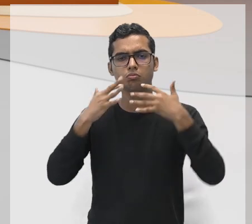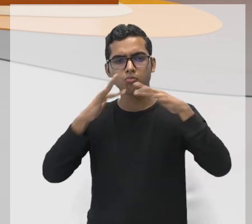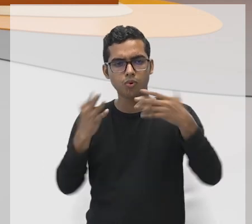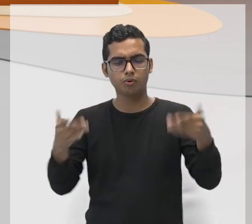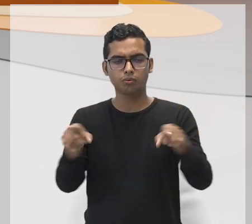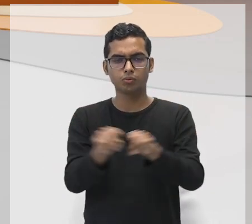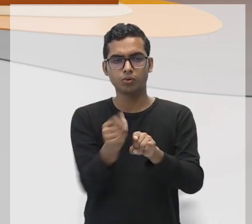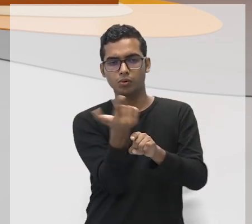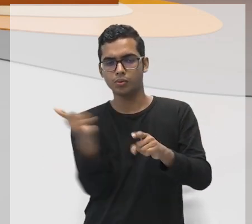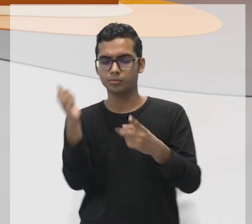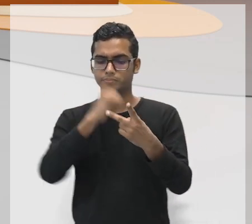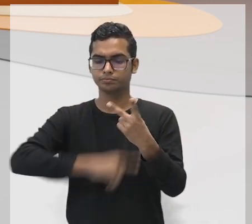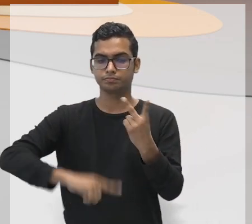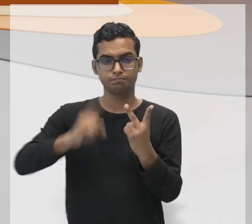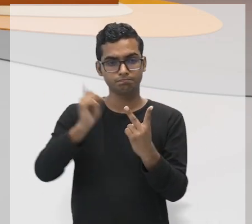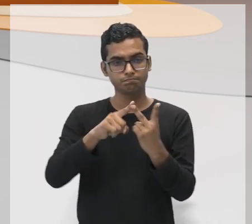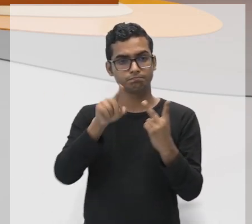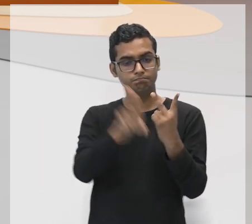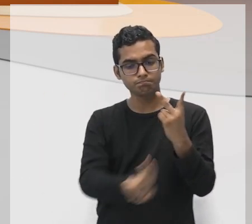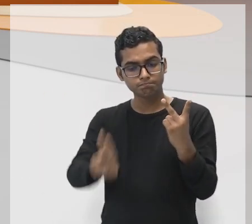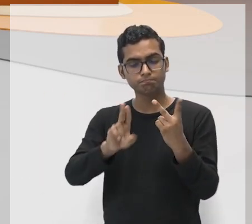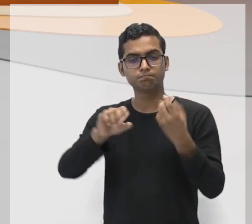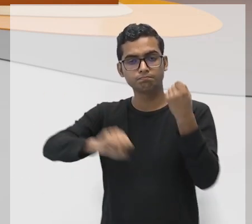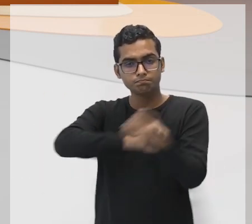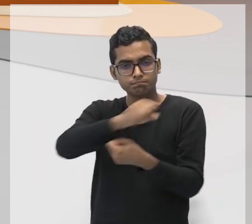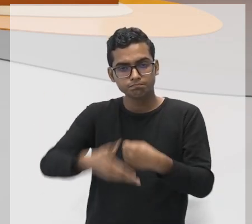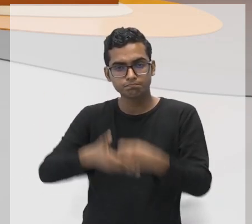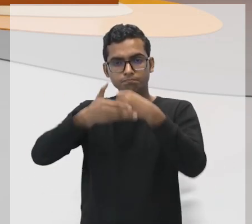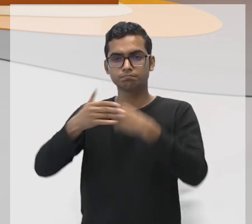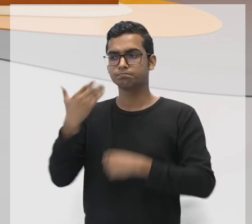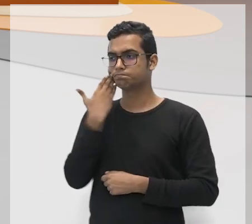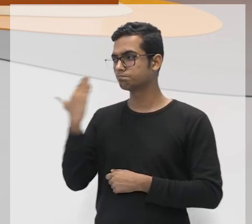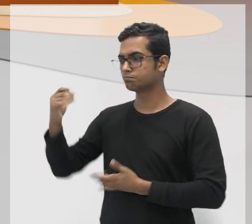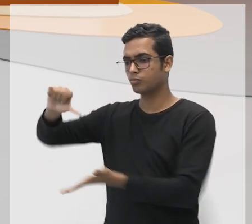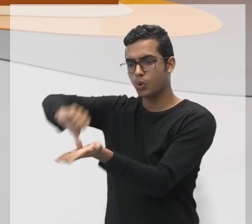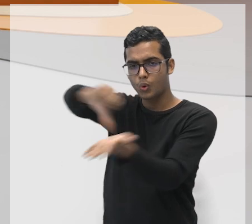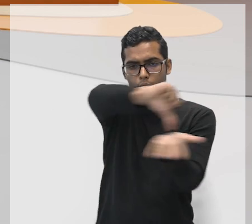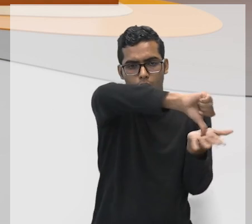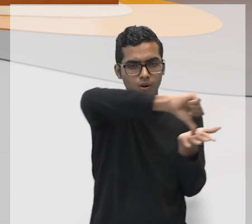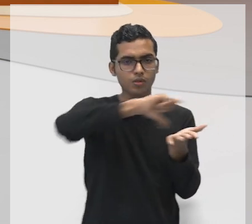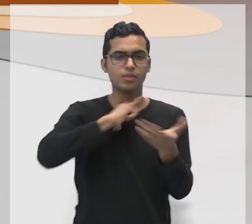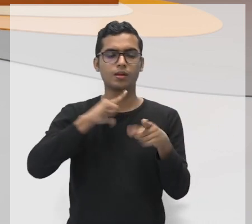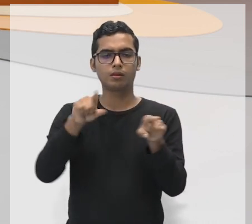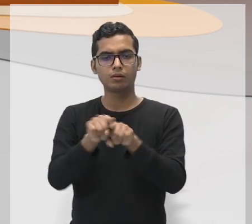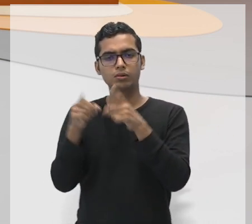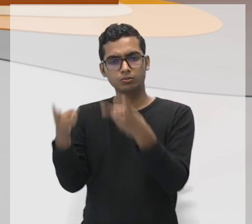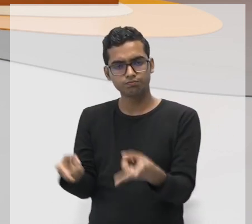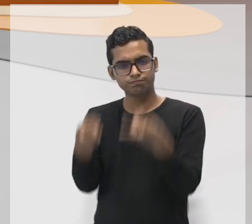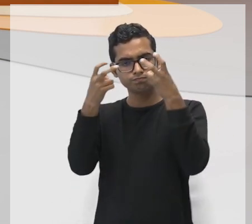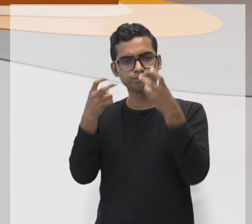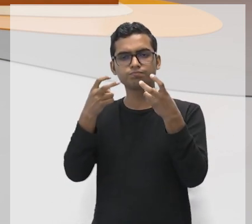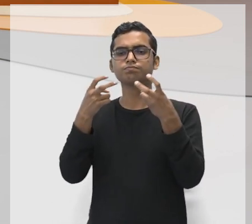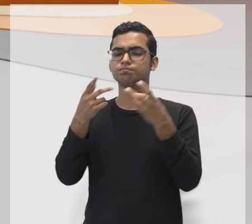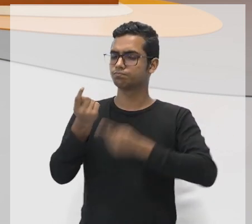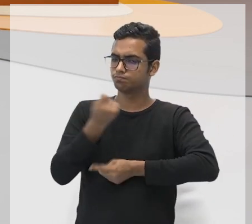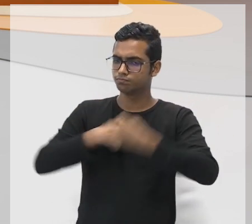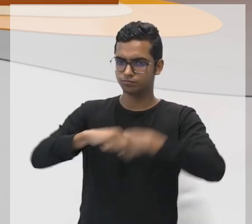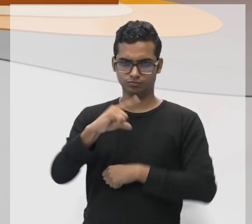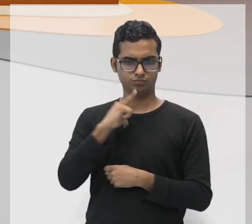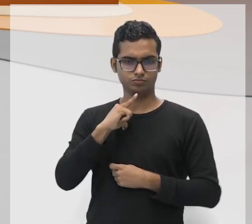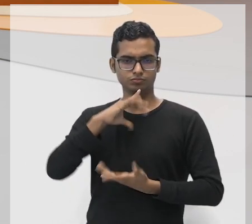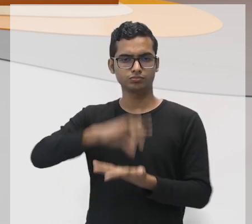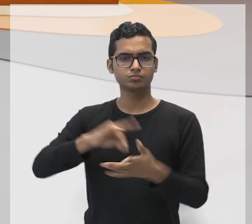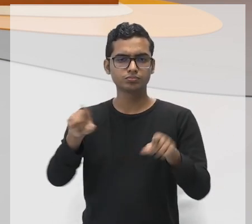uso sustentável. Então, como diz o nome, essas unidades vão ter alguma forma de exploração